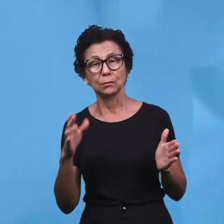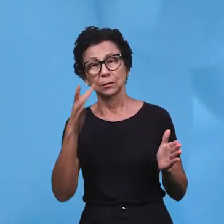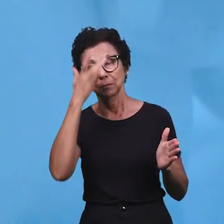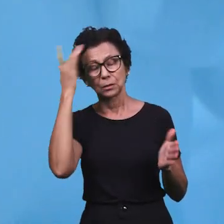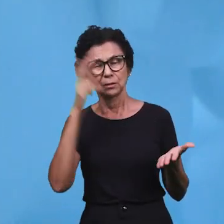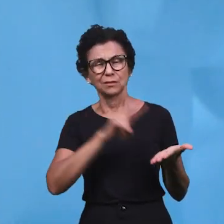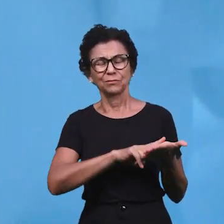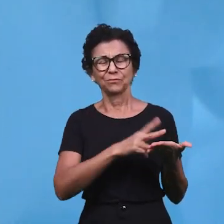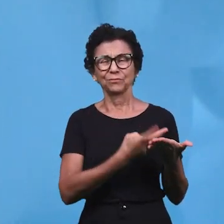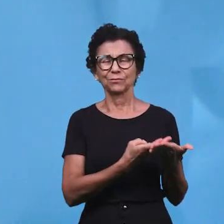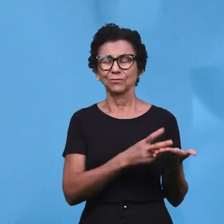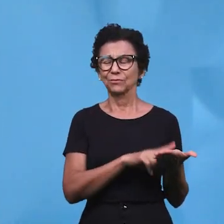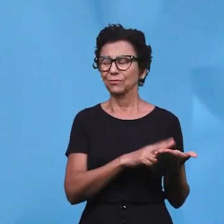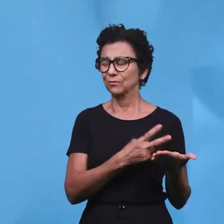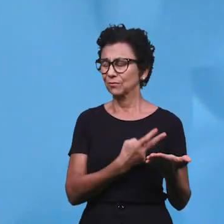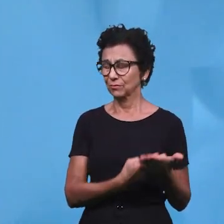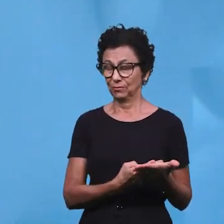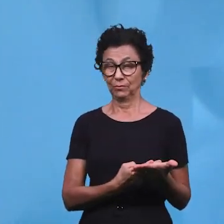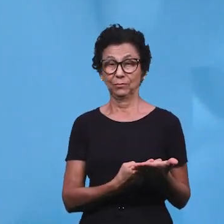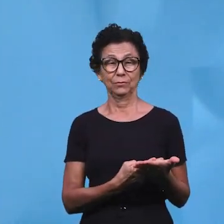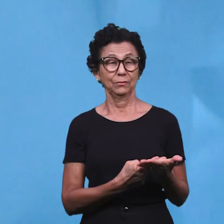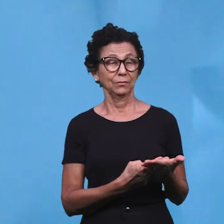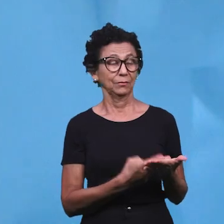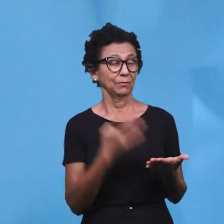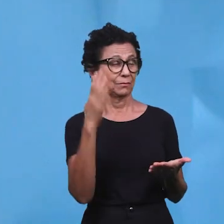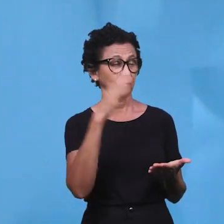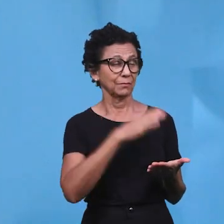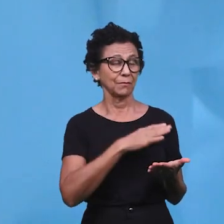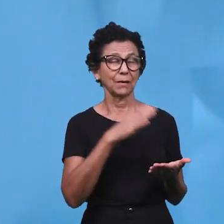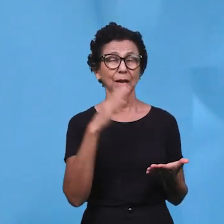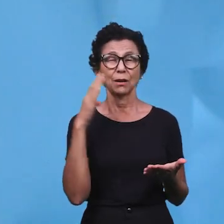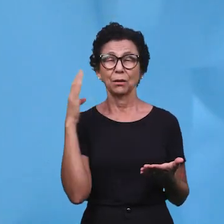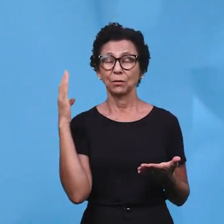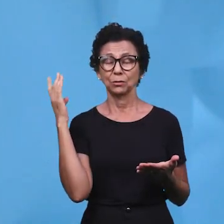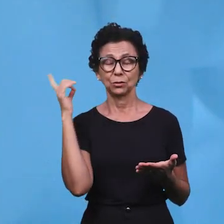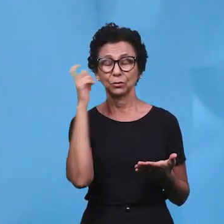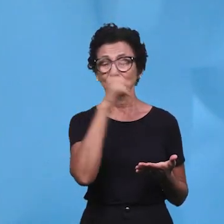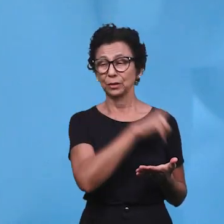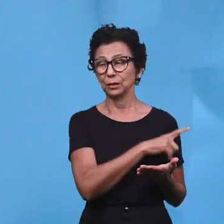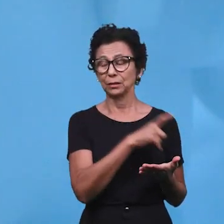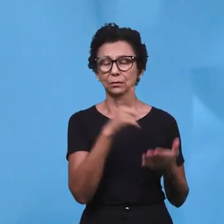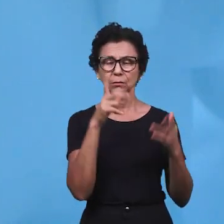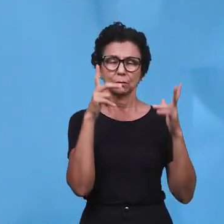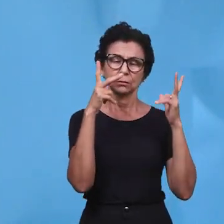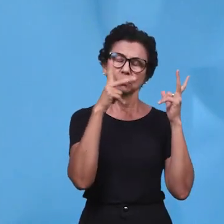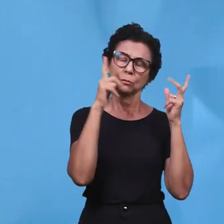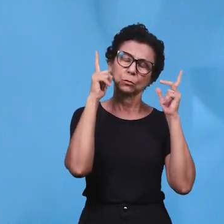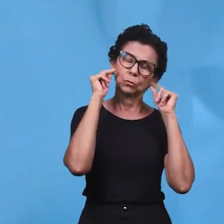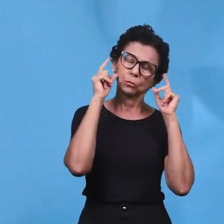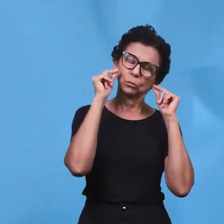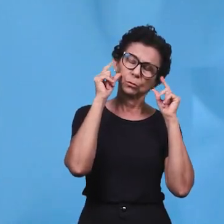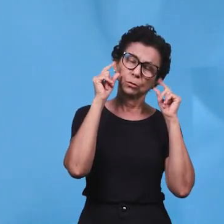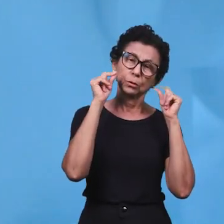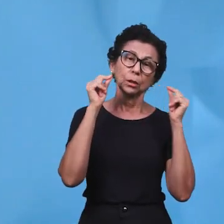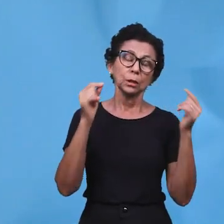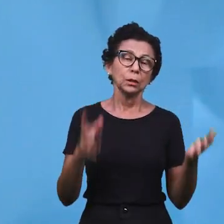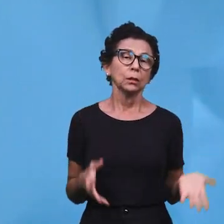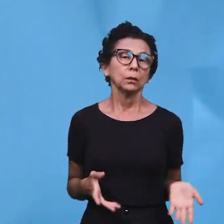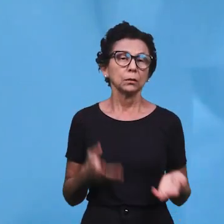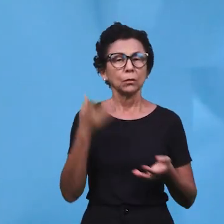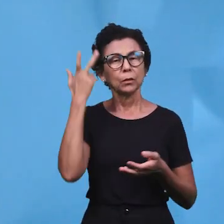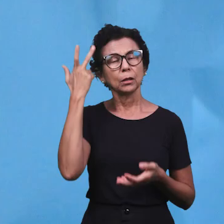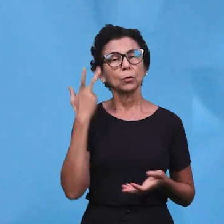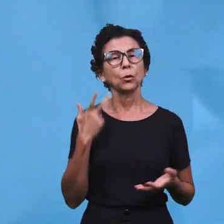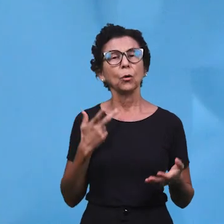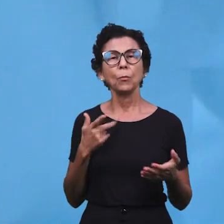não dorme adequadamente, tem uma maior chance de desenvolver, por exemplo, a longo prazo, distúrbios de memória,